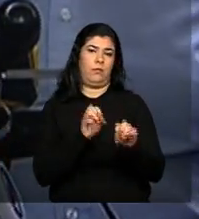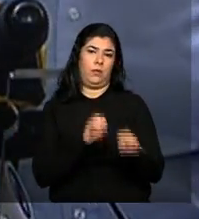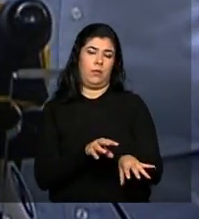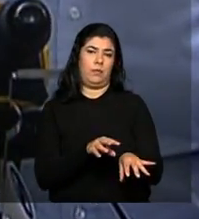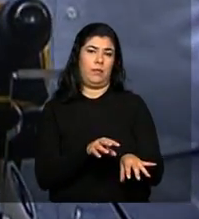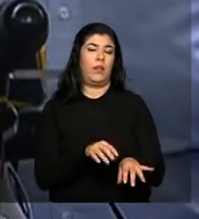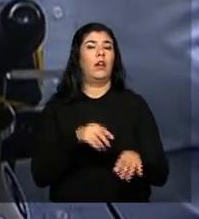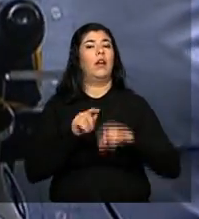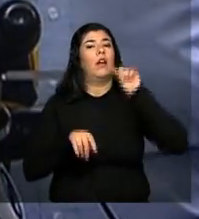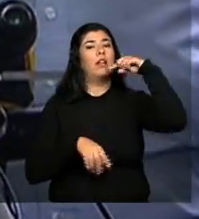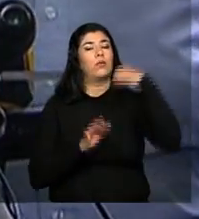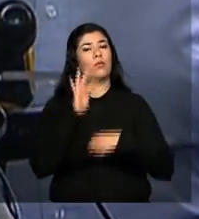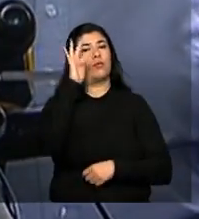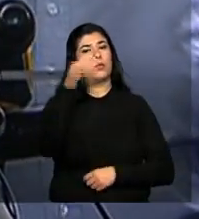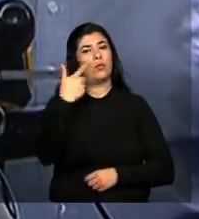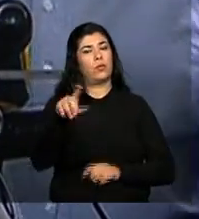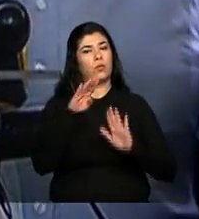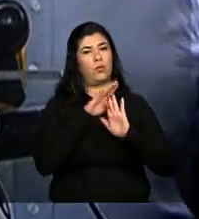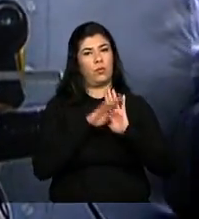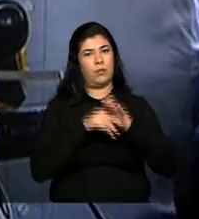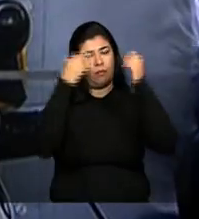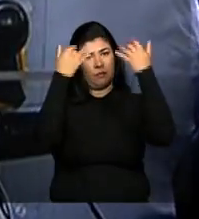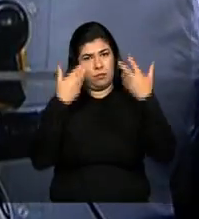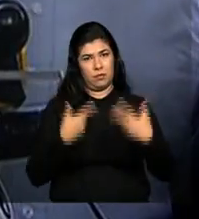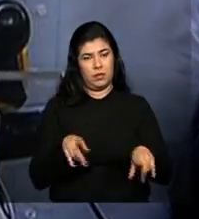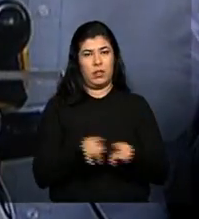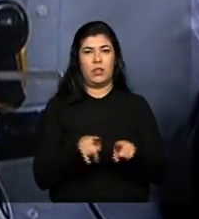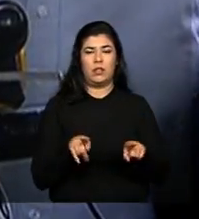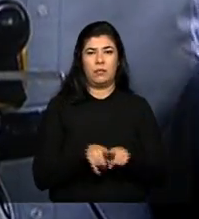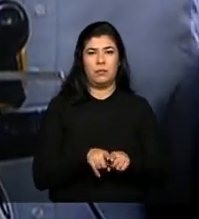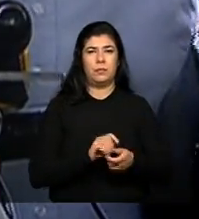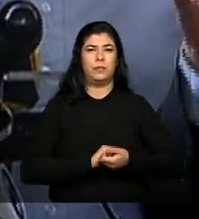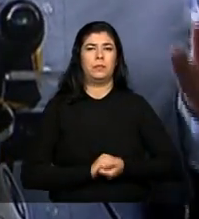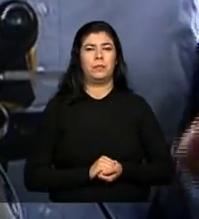outro programa que nós vamos lançar e será muito importante. A prévia da